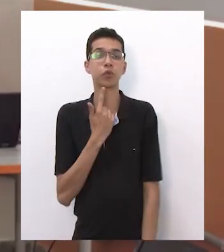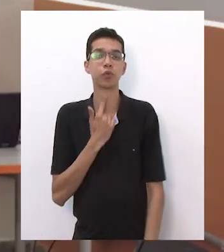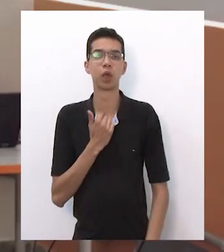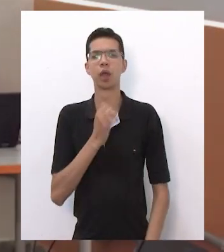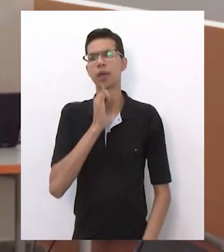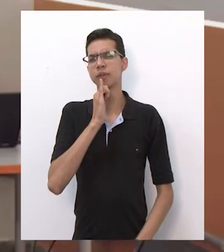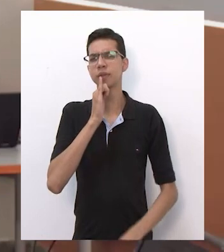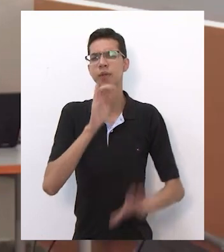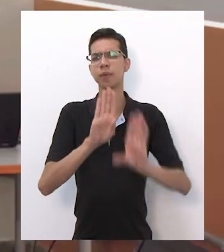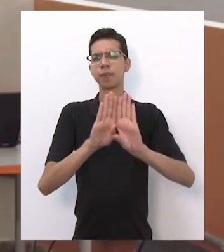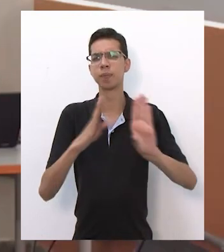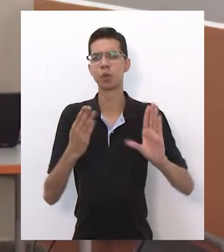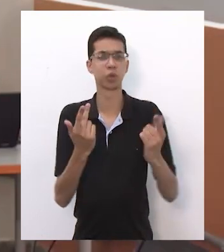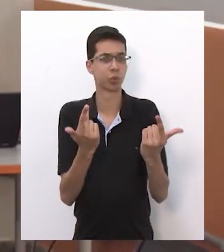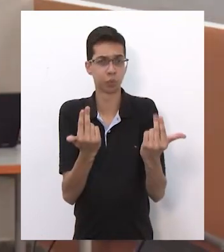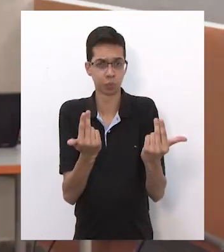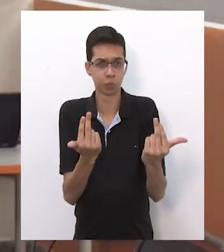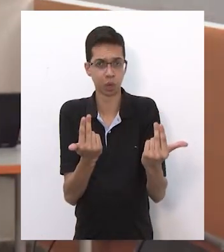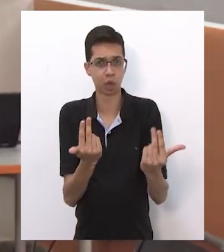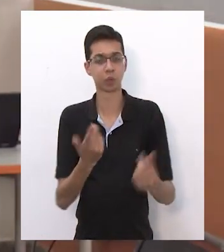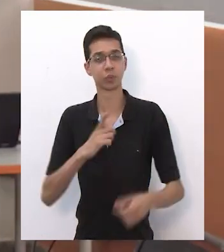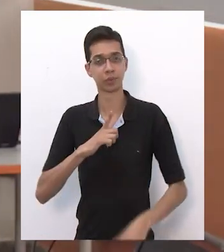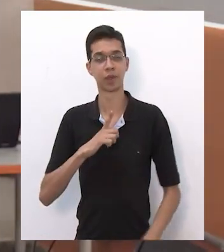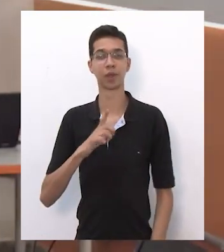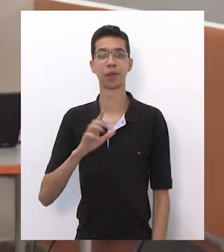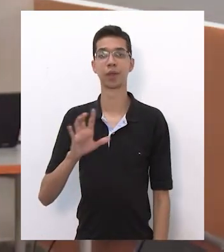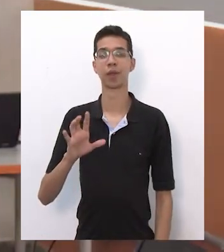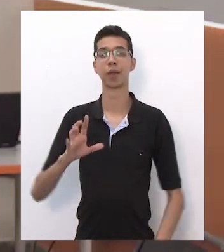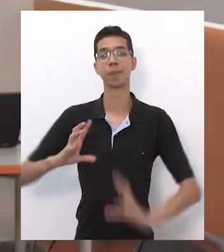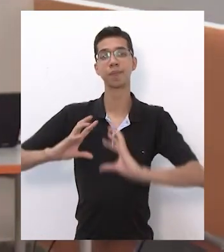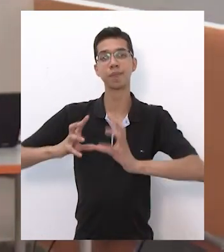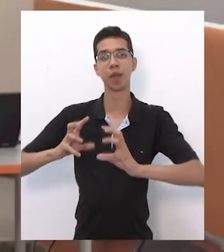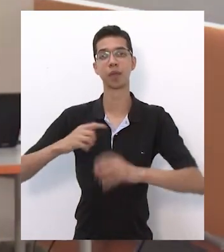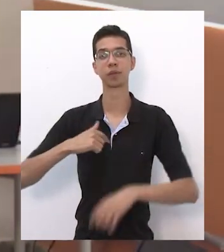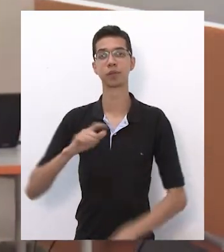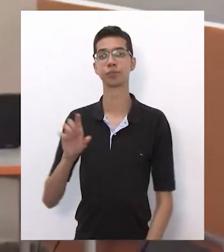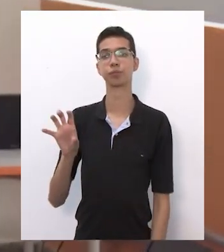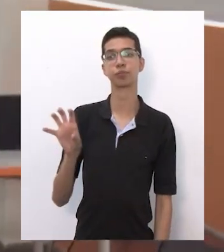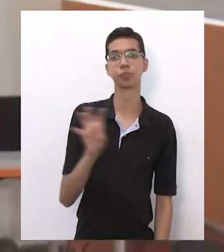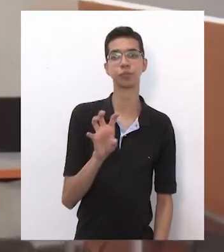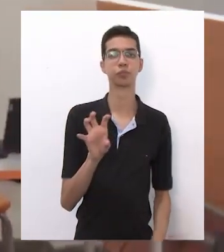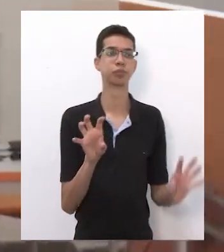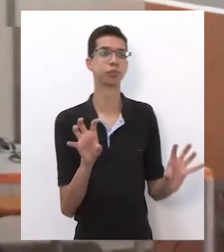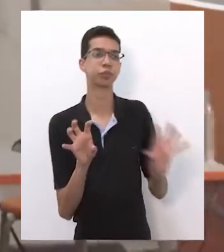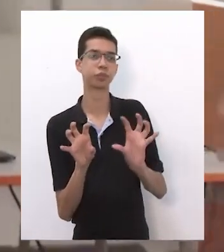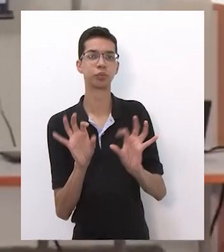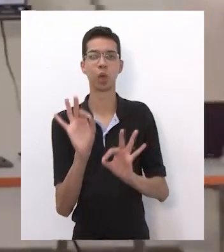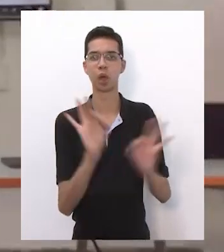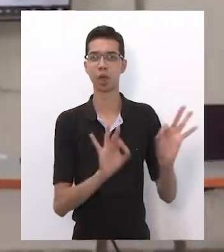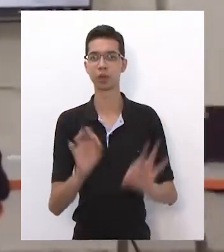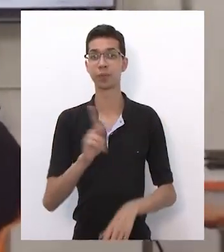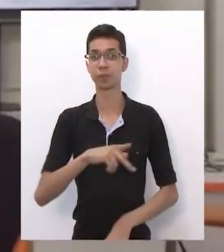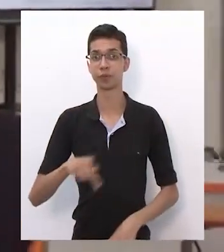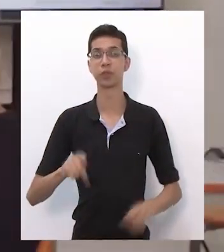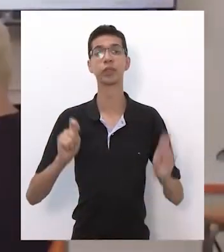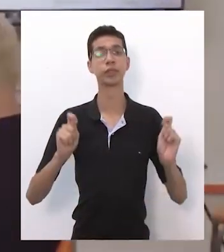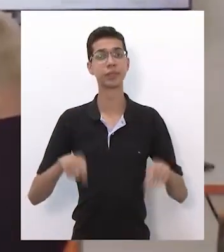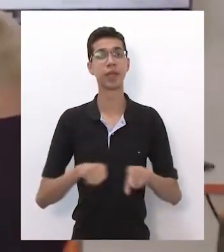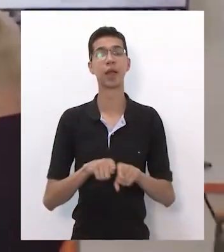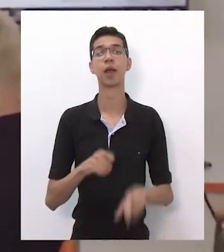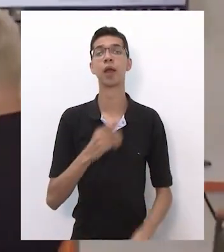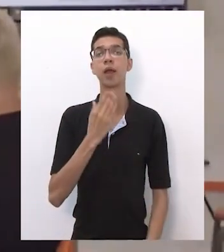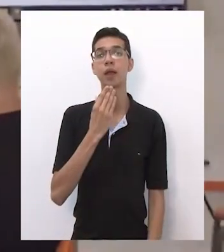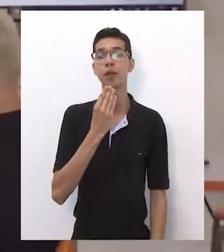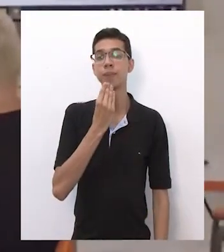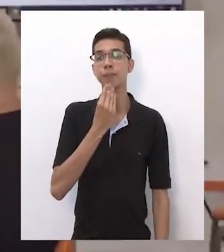porta? O princípio é o mesmo, eu vou arrastando as peças, e aí o professor vai podendo trabalhar a proporção, né? Por exemplo, para essa